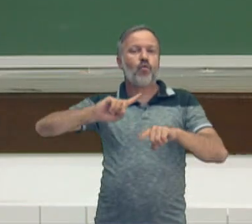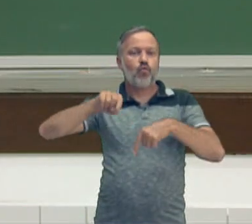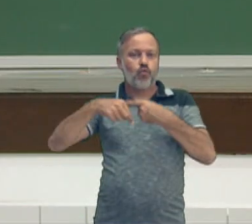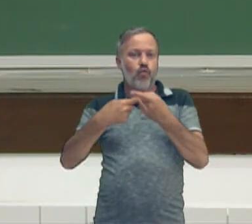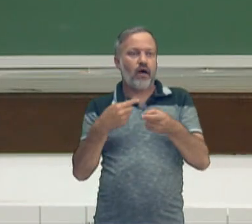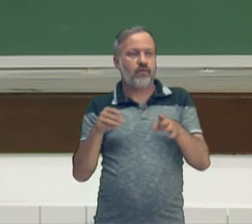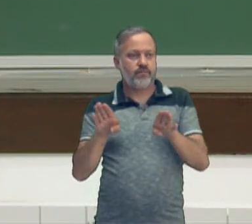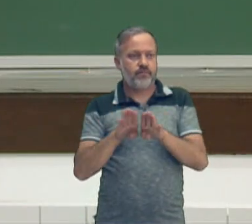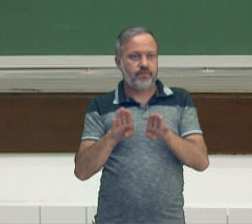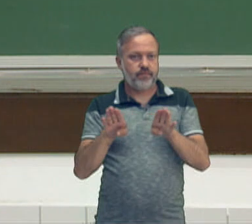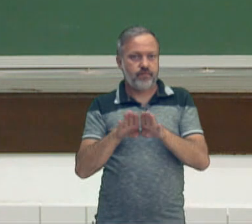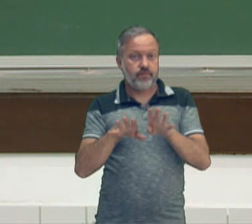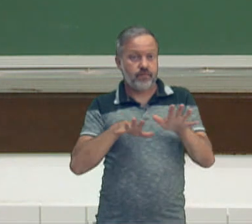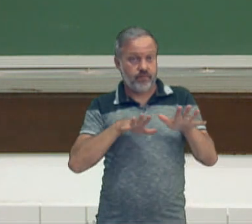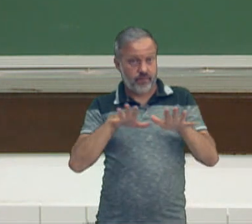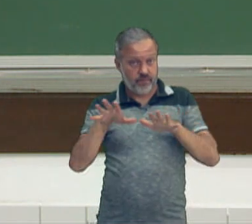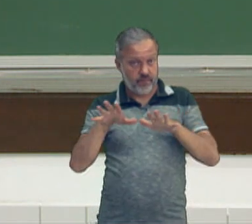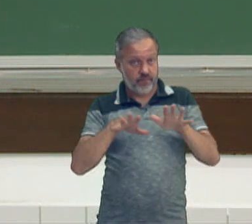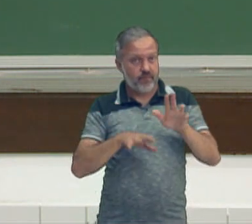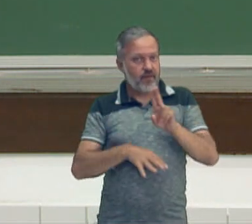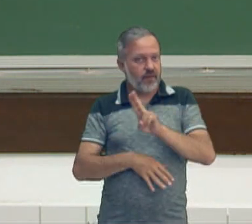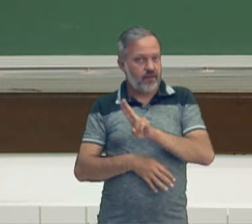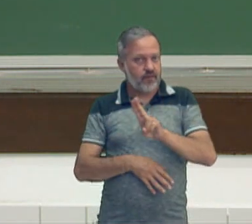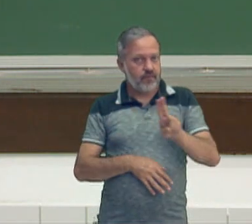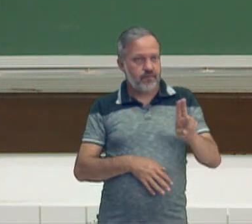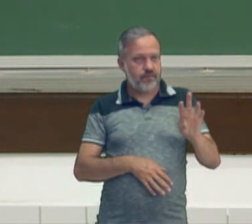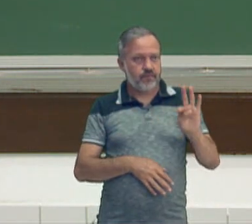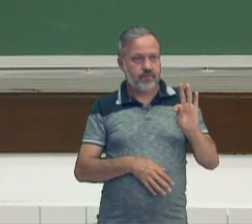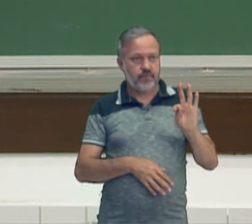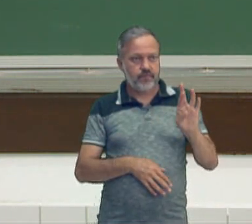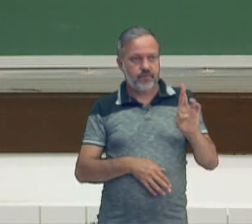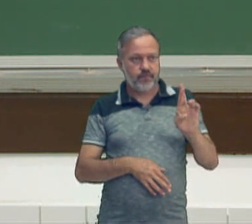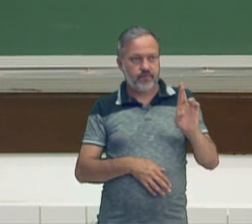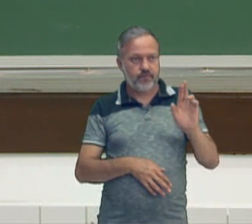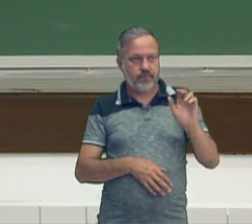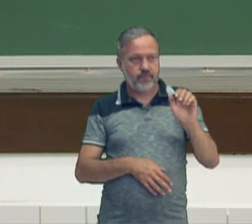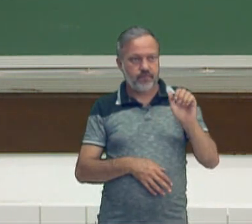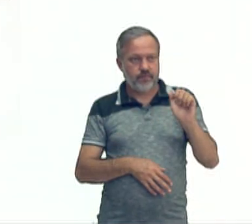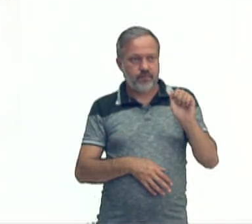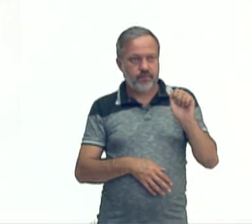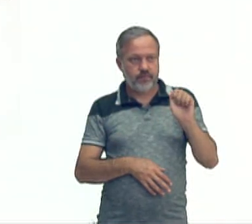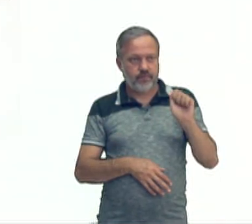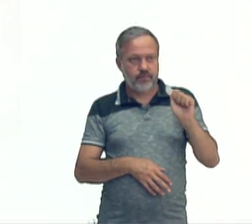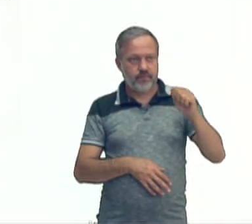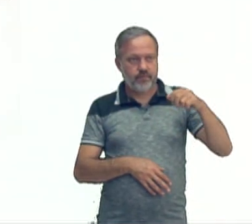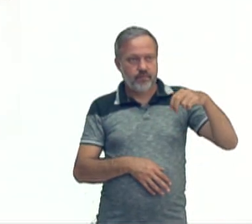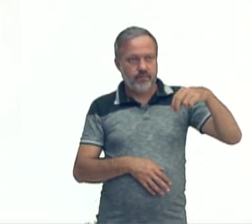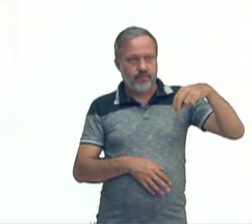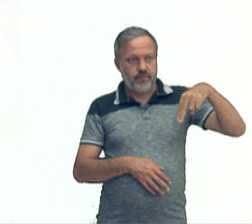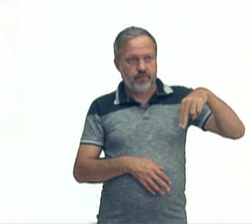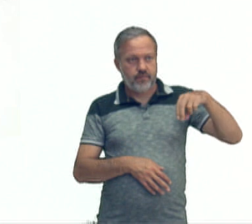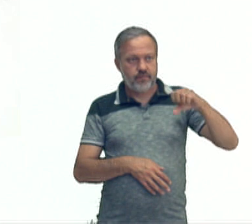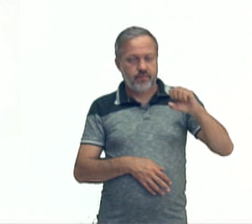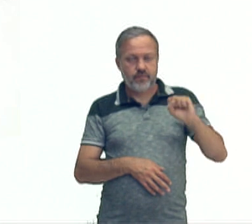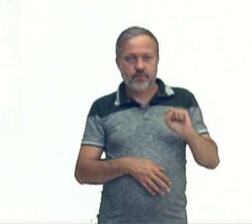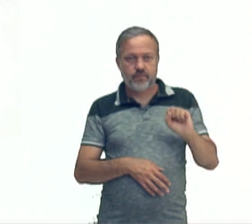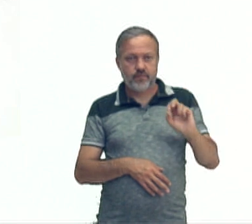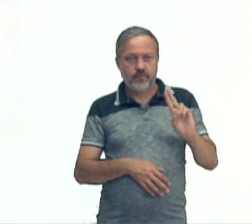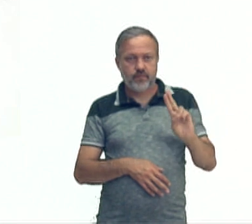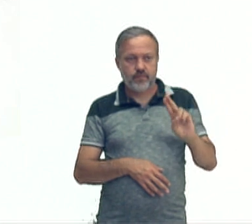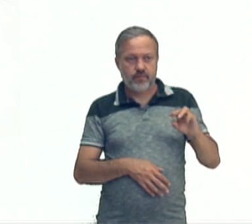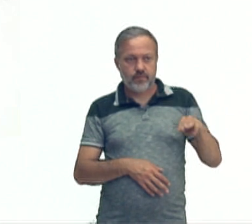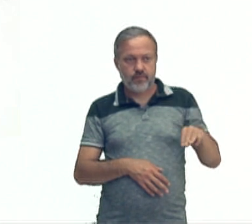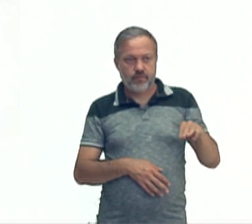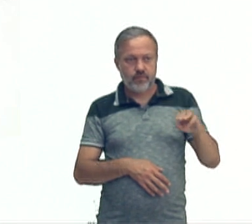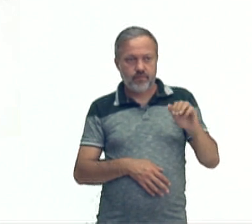interessante, transumância. No movimento de transumância, é quase como um movimento pendular. Porém,